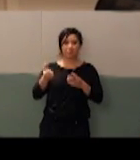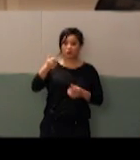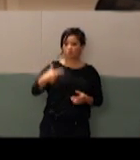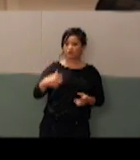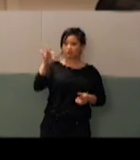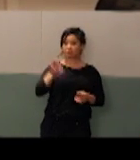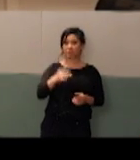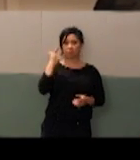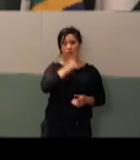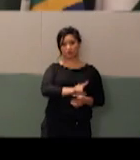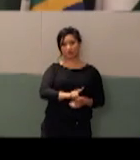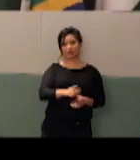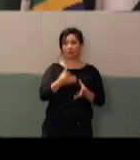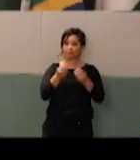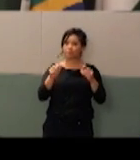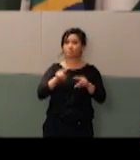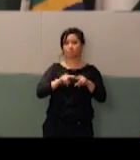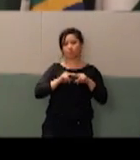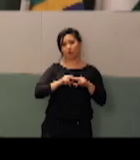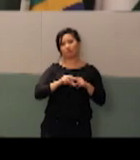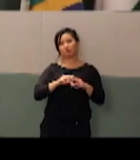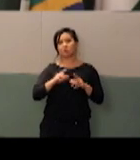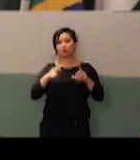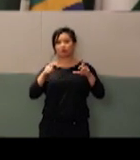DF. Pronto, muito obrigada.